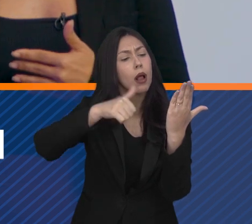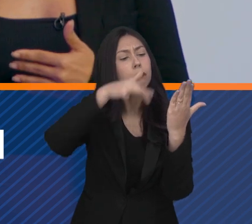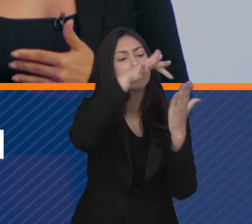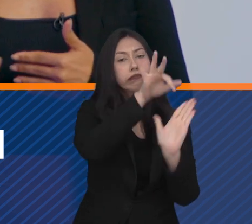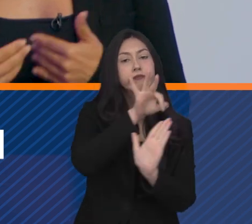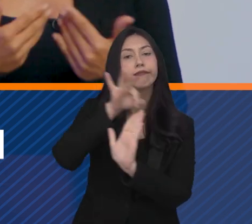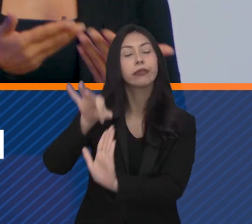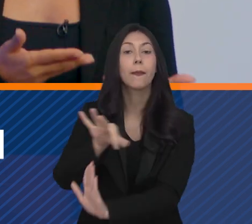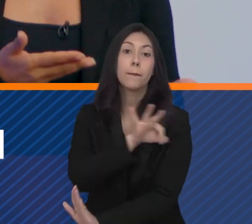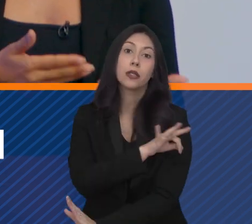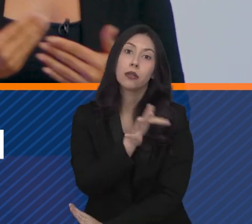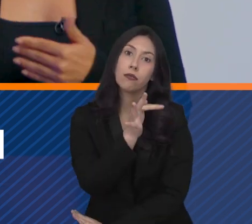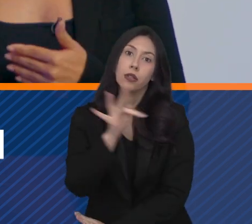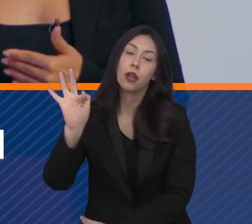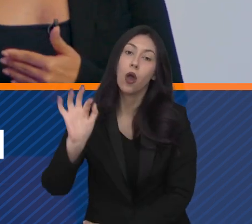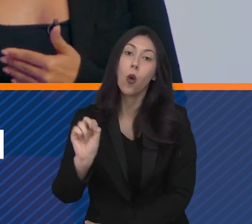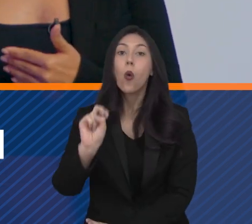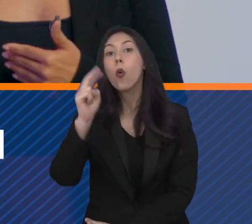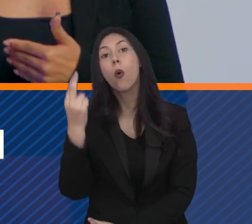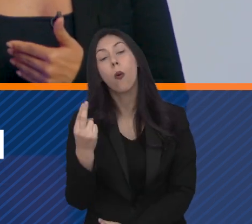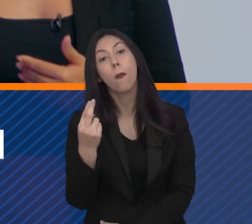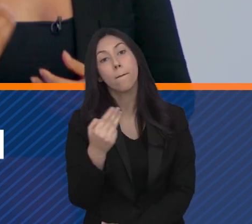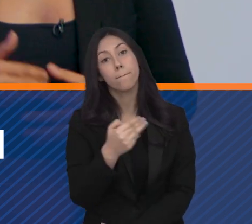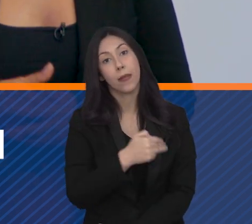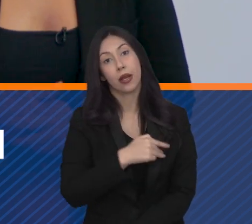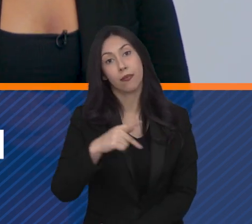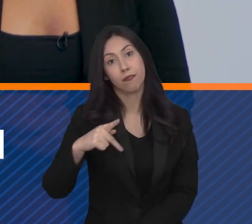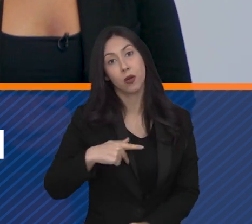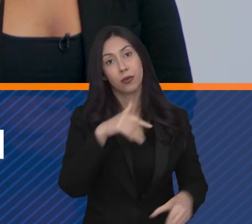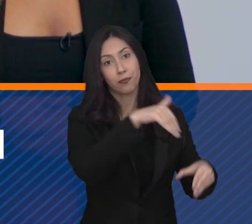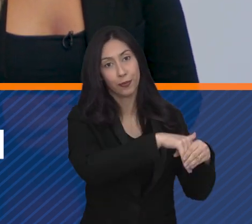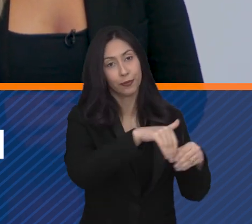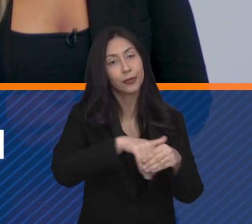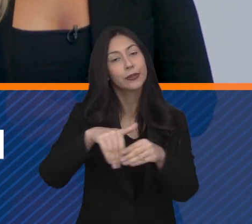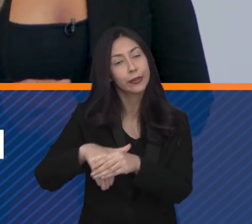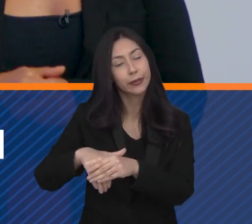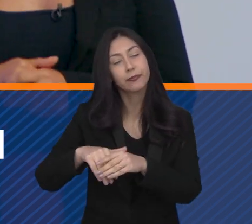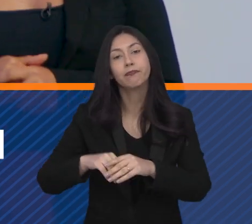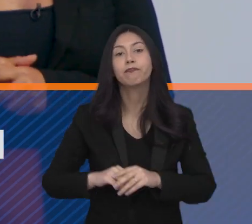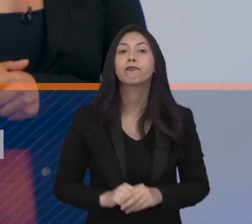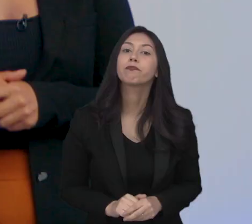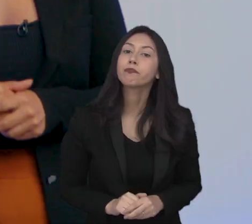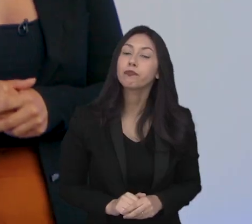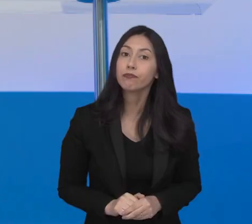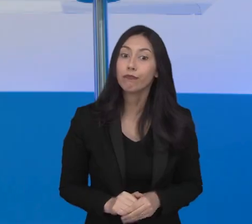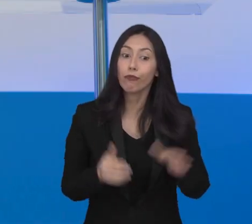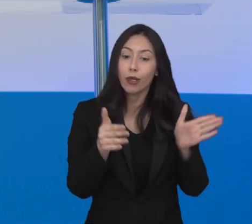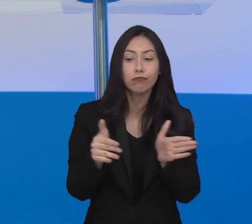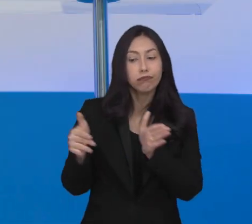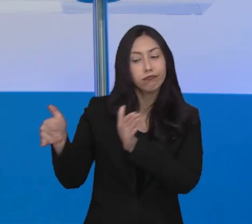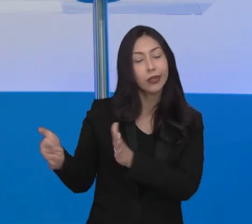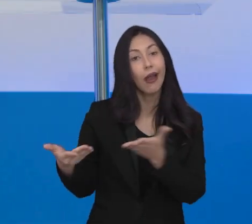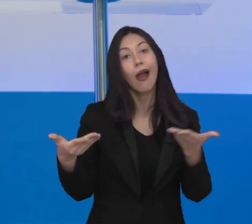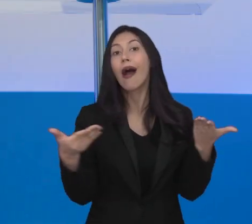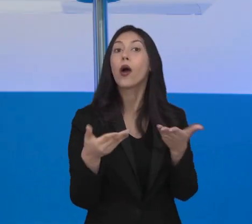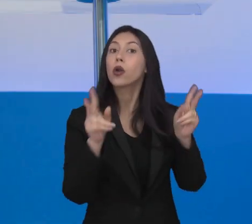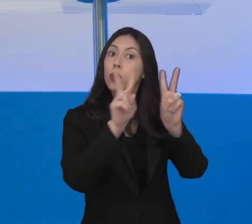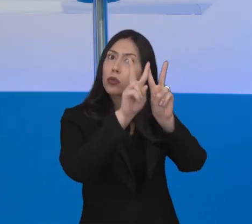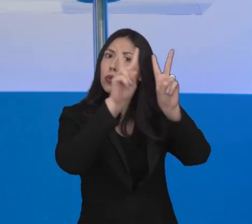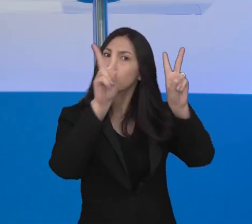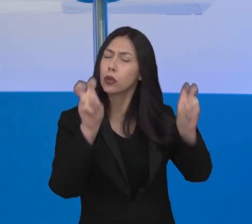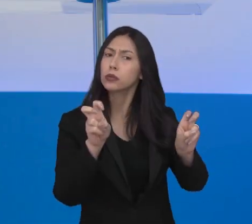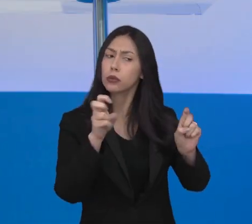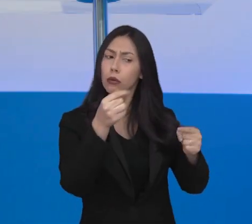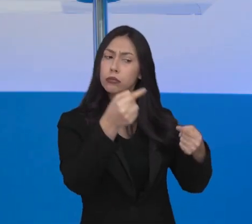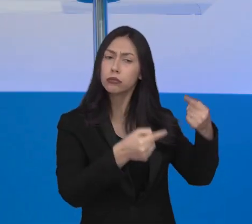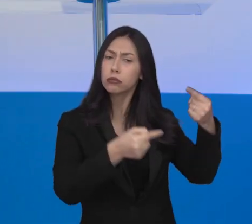encaminhar o caso, se necessário, para a Polícia Federal ou Ministério Público Eleitoral. E a gente muda de assunto para